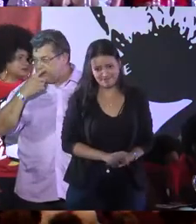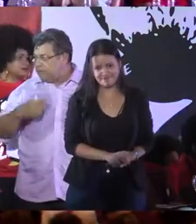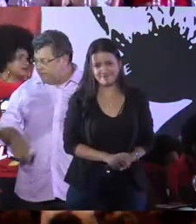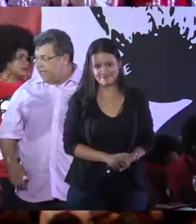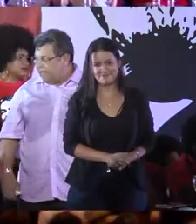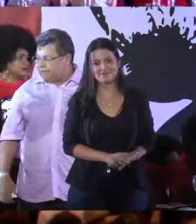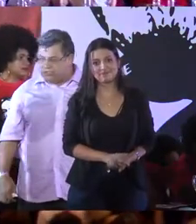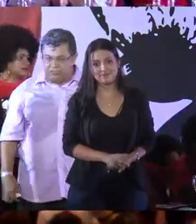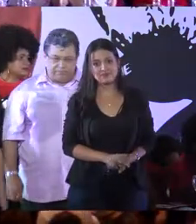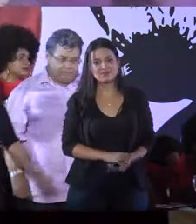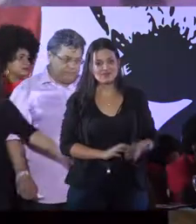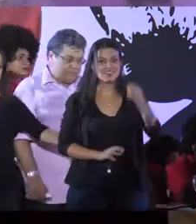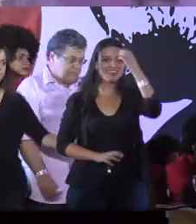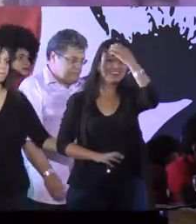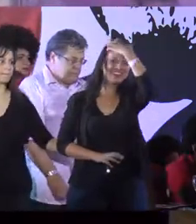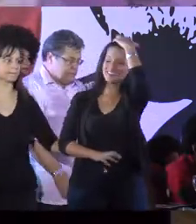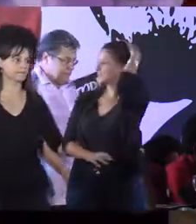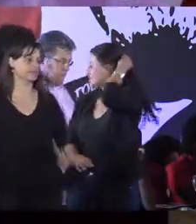Pode.